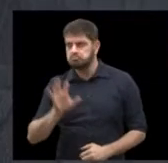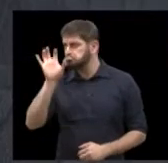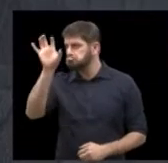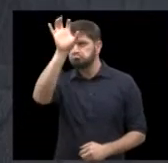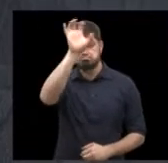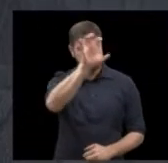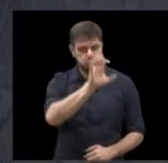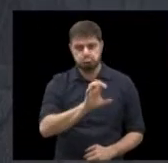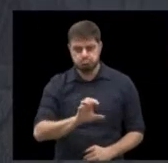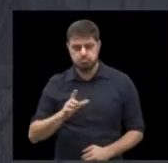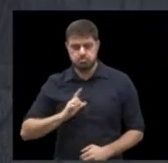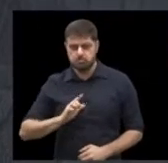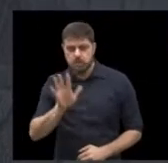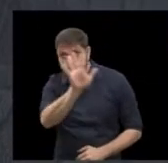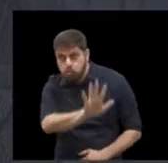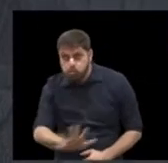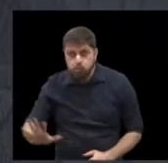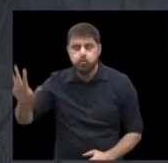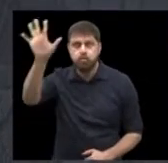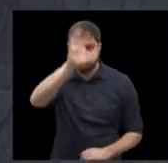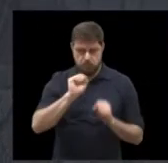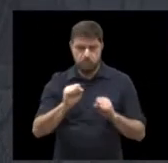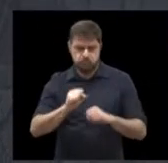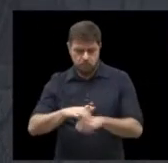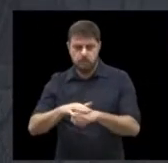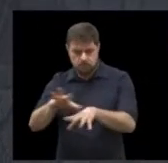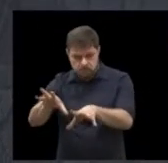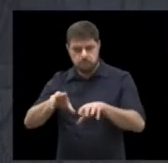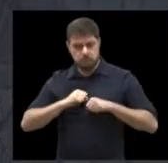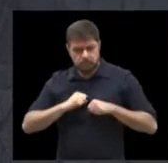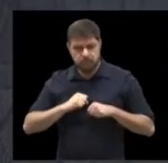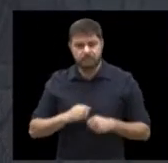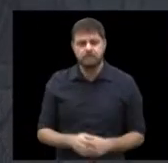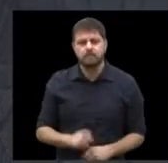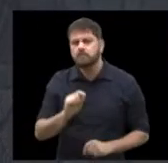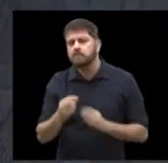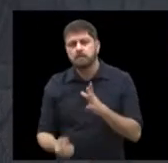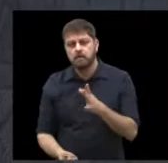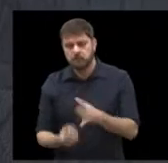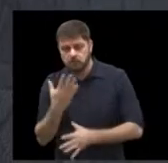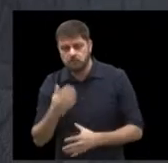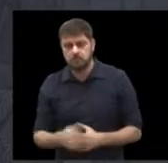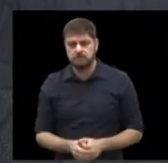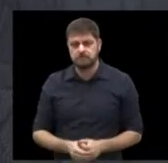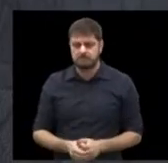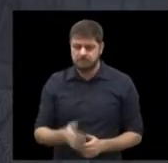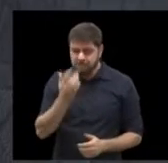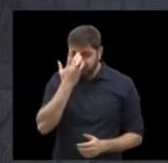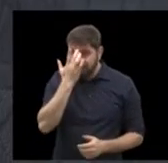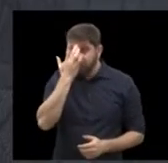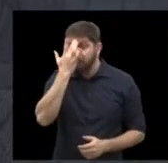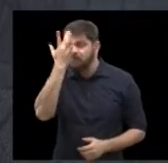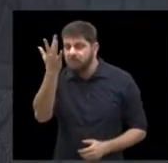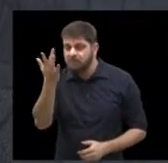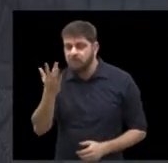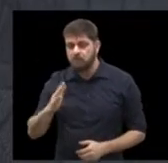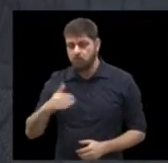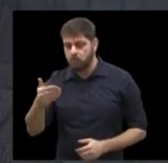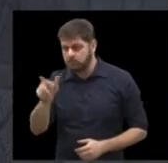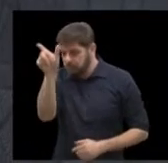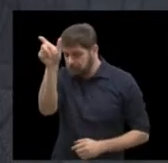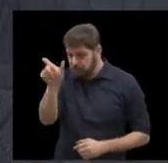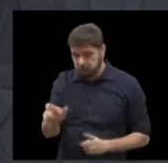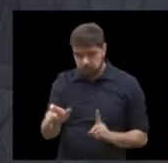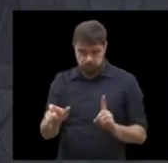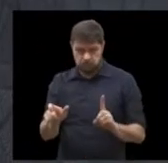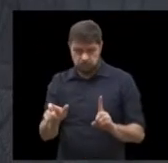ou menor da doença, pode pegar em qualquer área dela. O que acontece é que ela é facilitada, vamos dizer, a pessoa